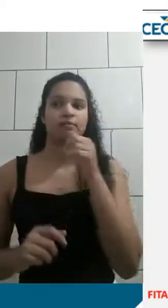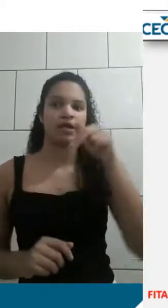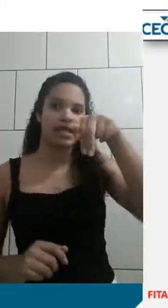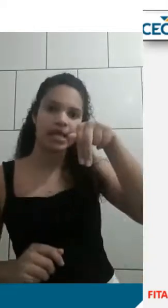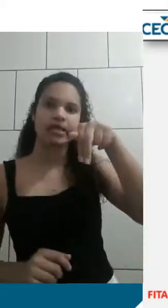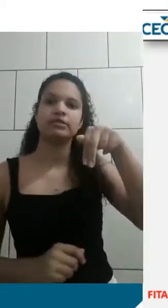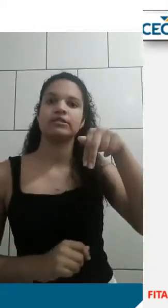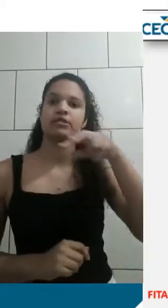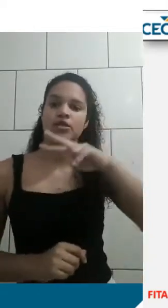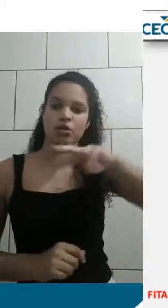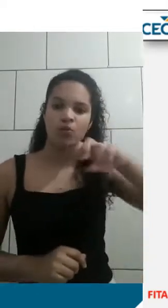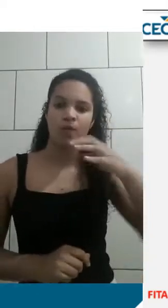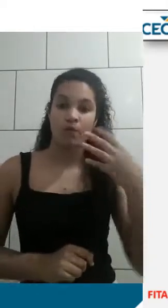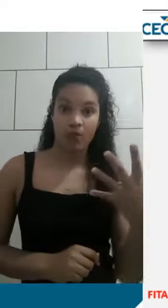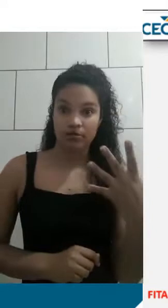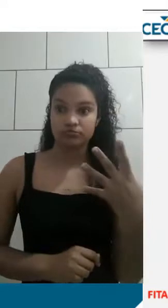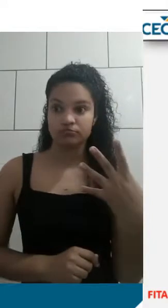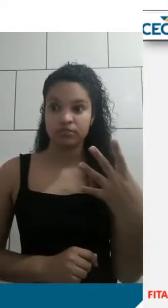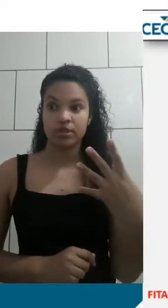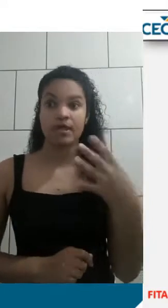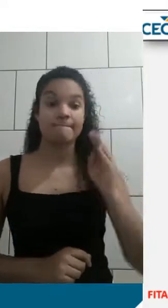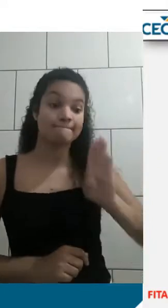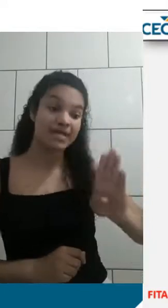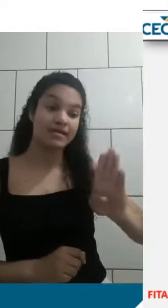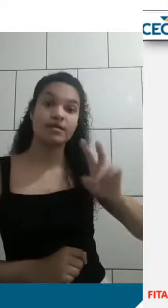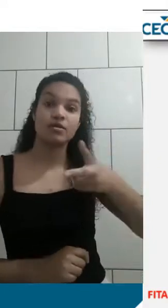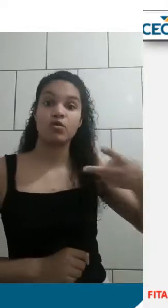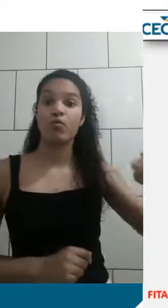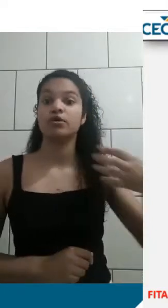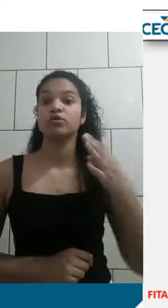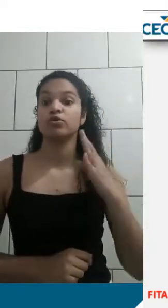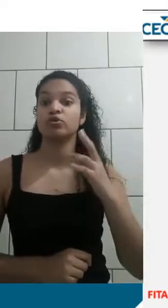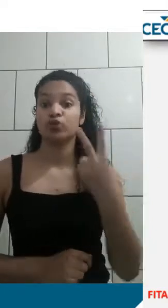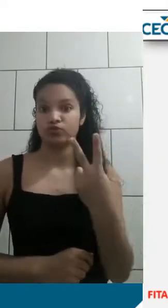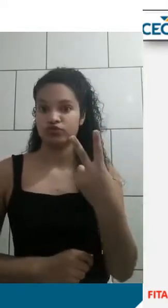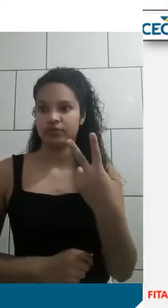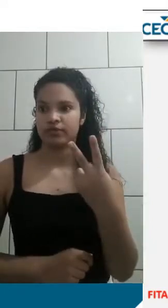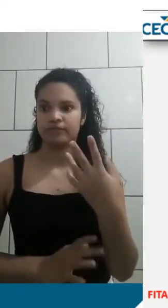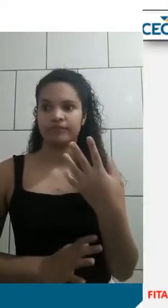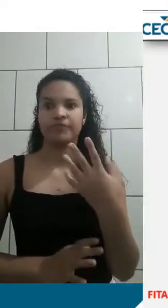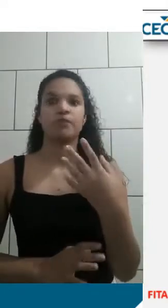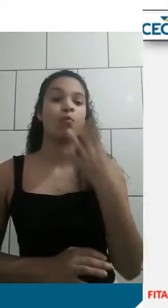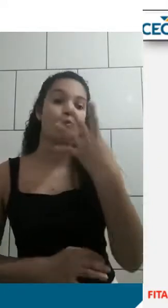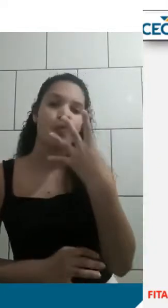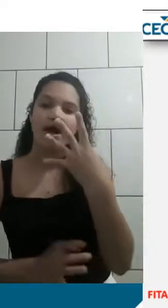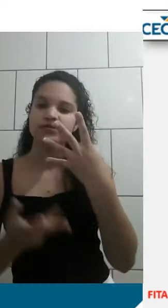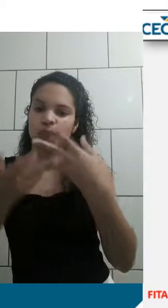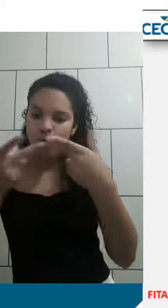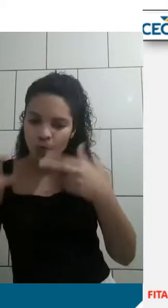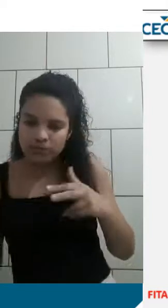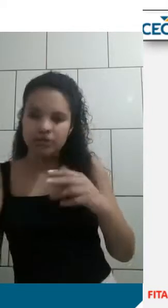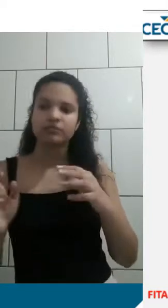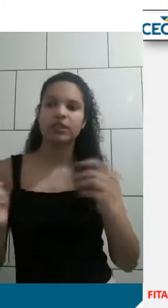total de elementos, e P igual a 2. São 4 elementos, 4 bases, tomadas 2 a 2.